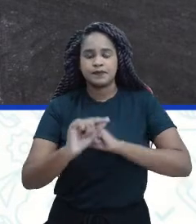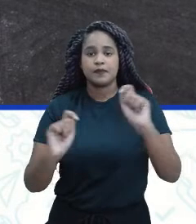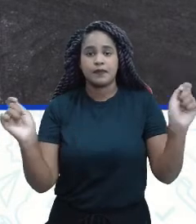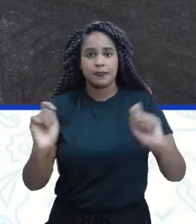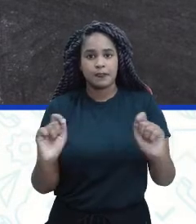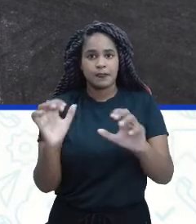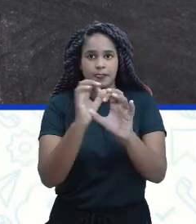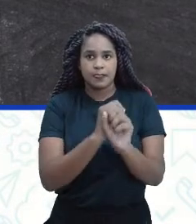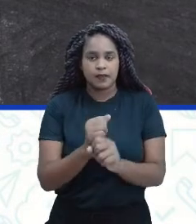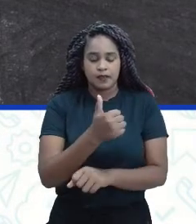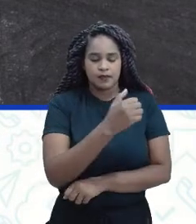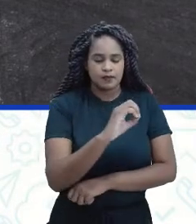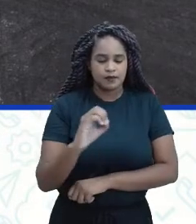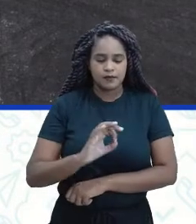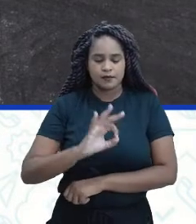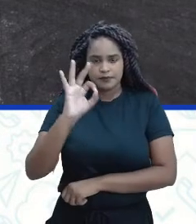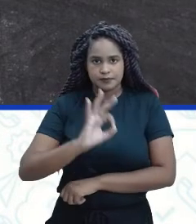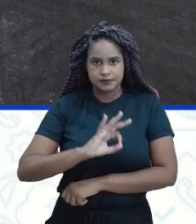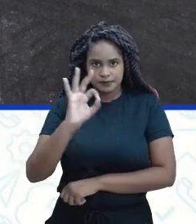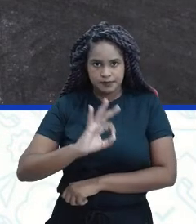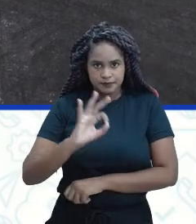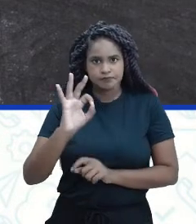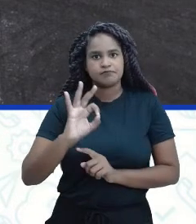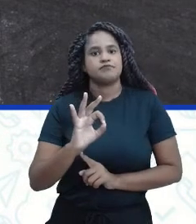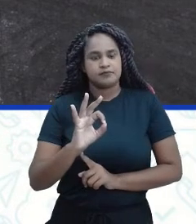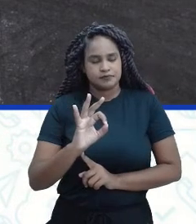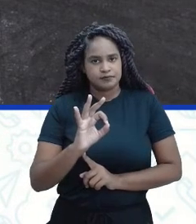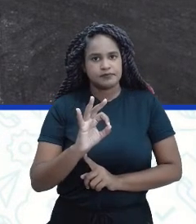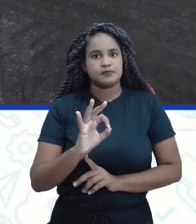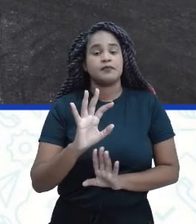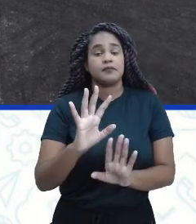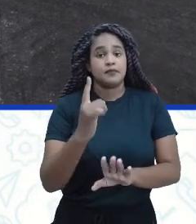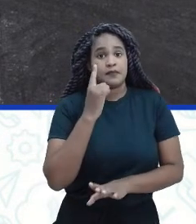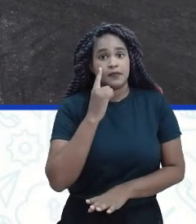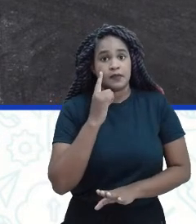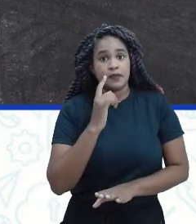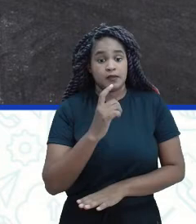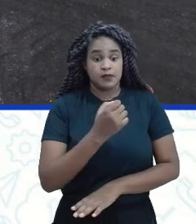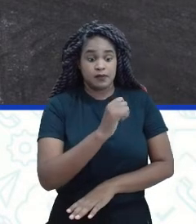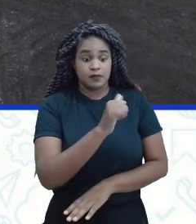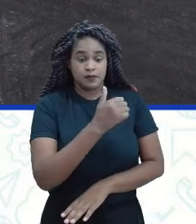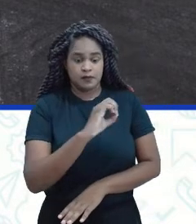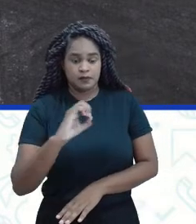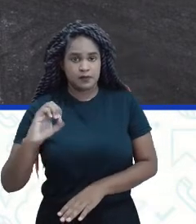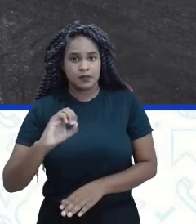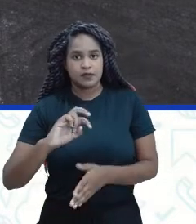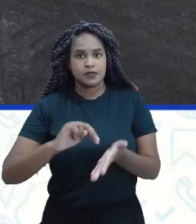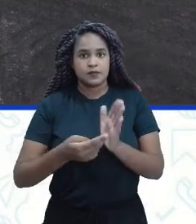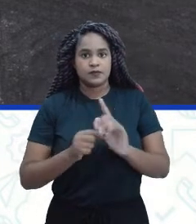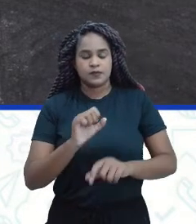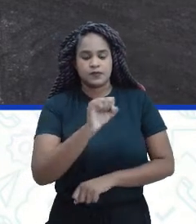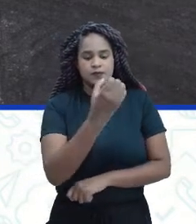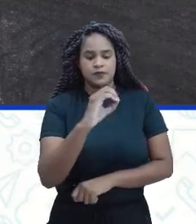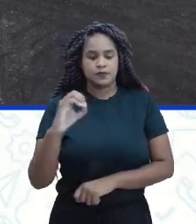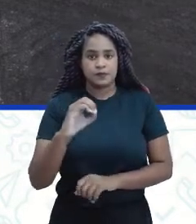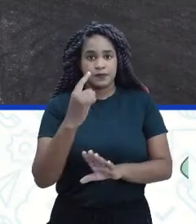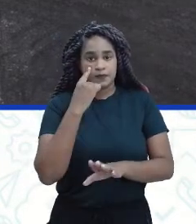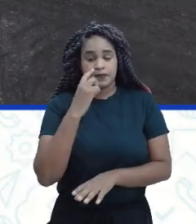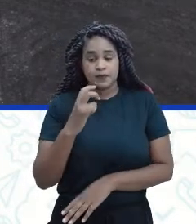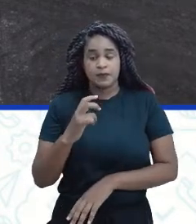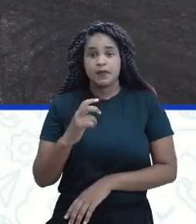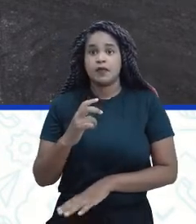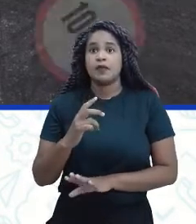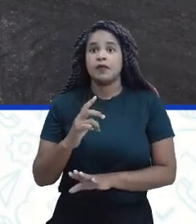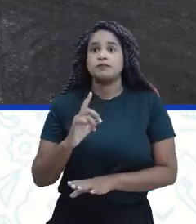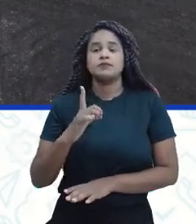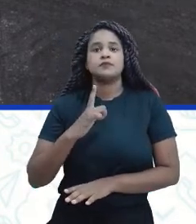o 100% daquele valor, que é 800, já está ali, não preciso dele, e que o 25% é um valor que apareceu ali a mais. Se